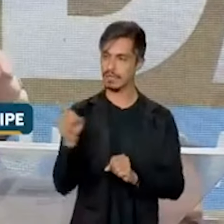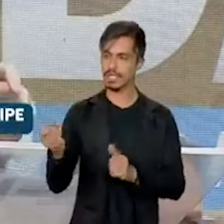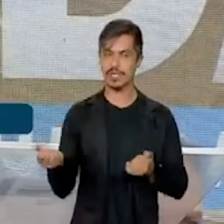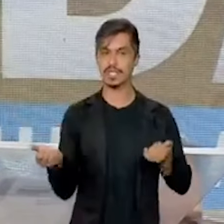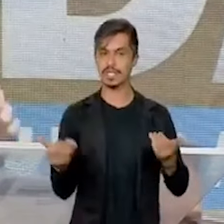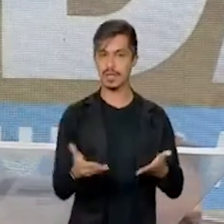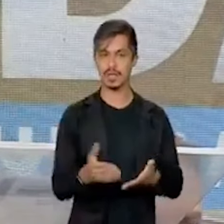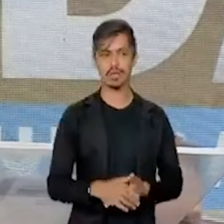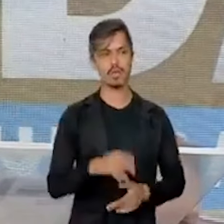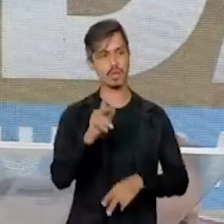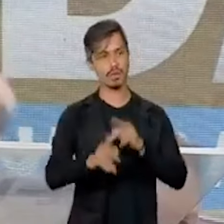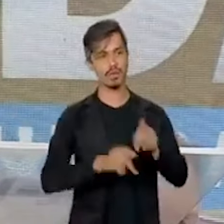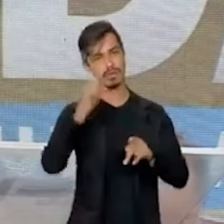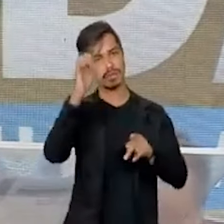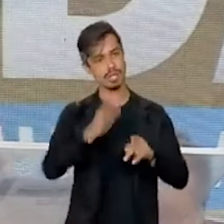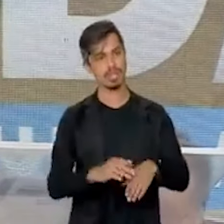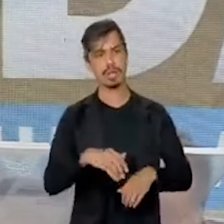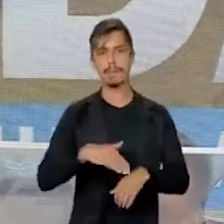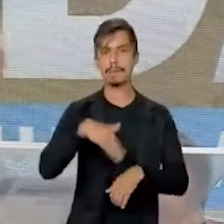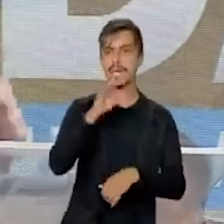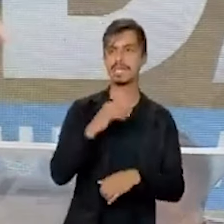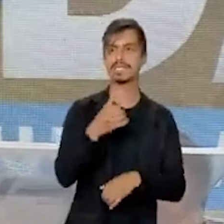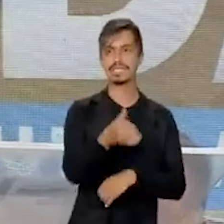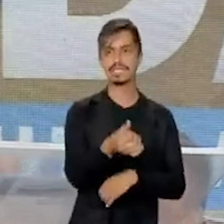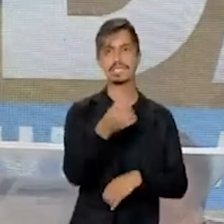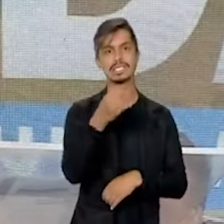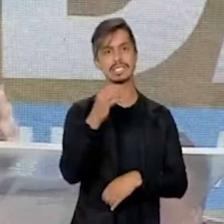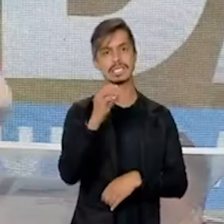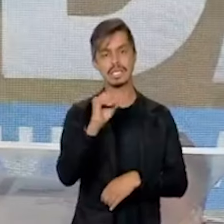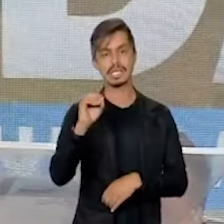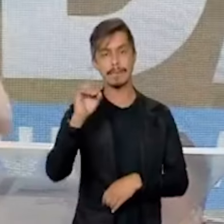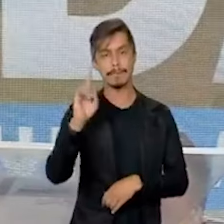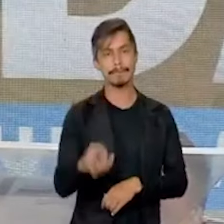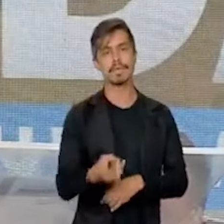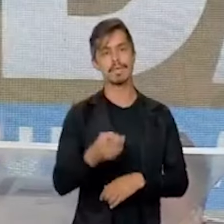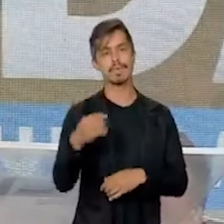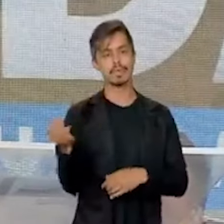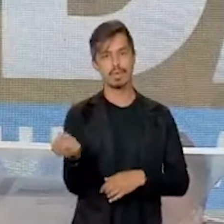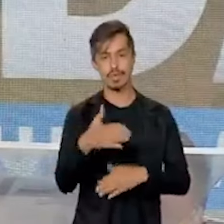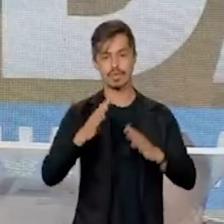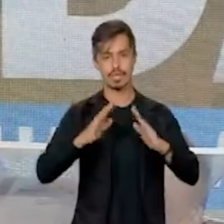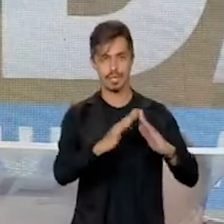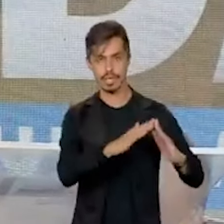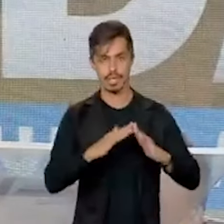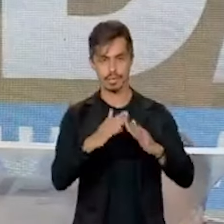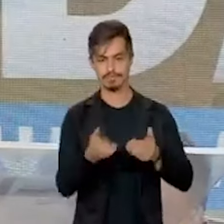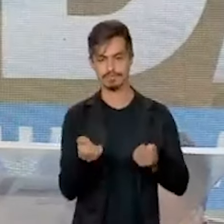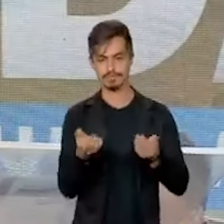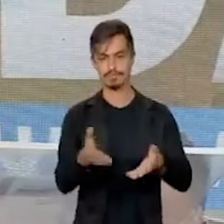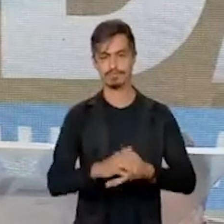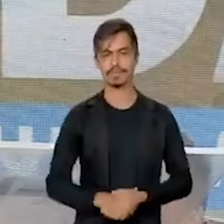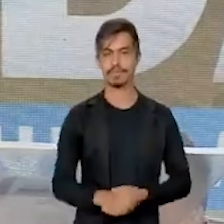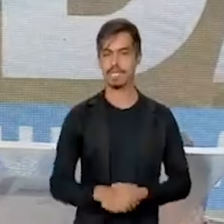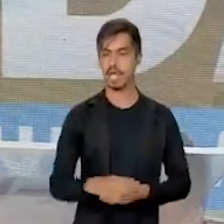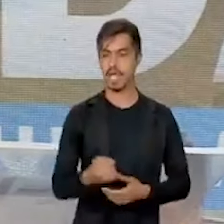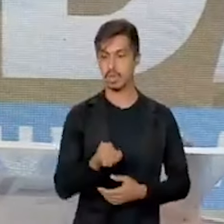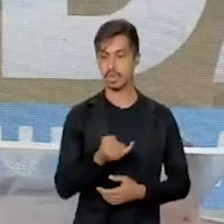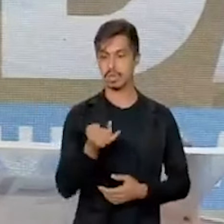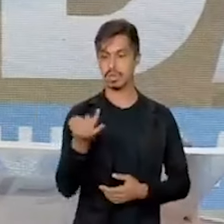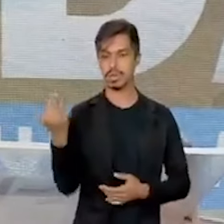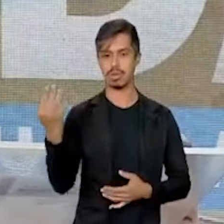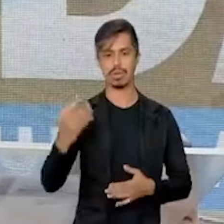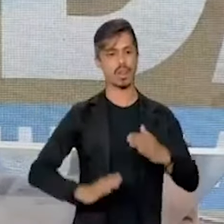entregar para o povo brasileiro mais de 600 mil novas unidades habitacionais, presidente. Esses números, presidente,